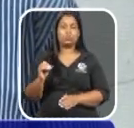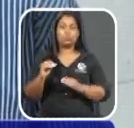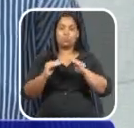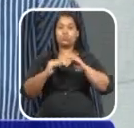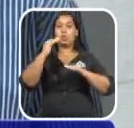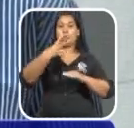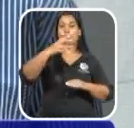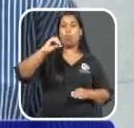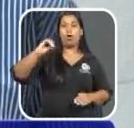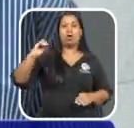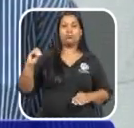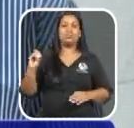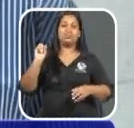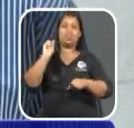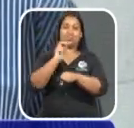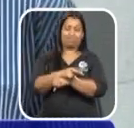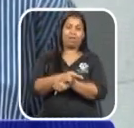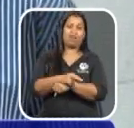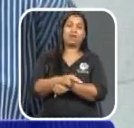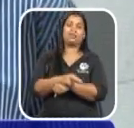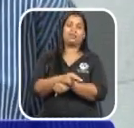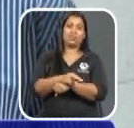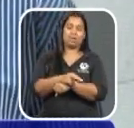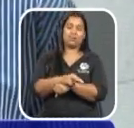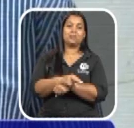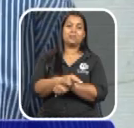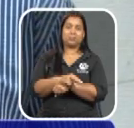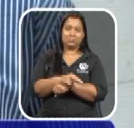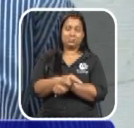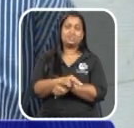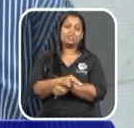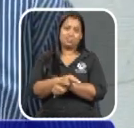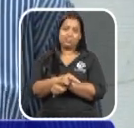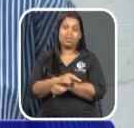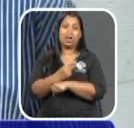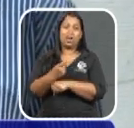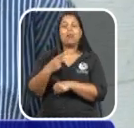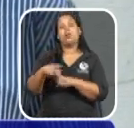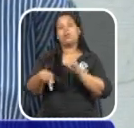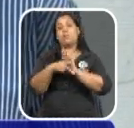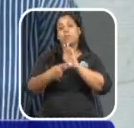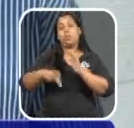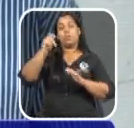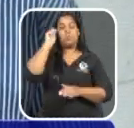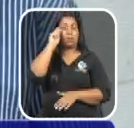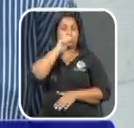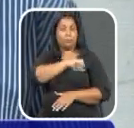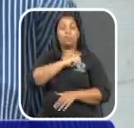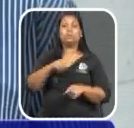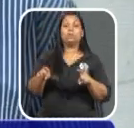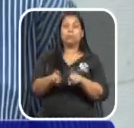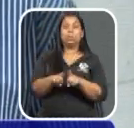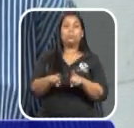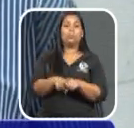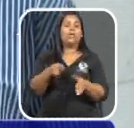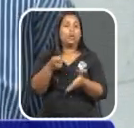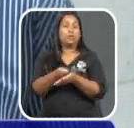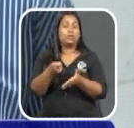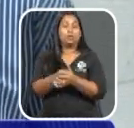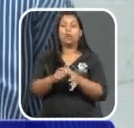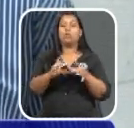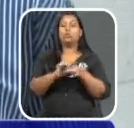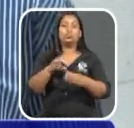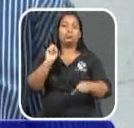de 400 vagas apenas ausentes na rede. Também pudemos lutar junto às vagas